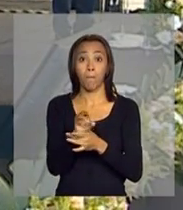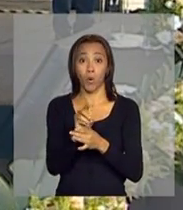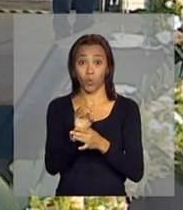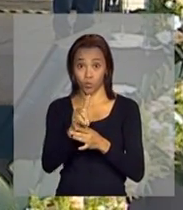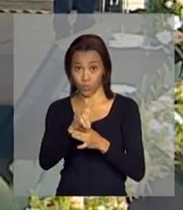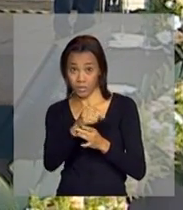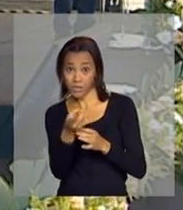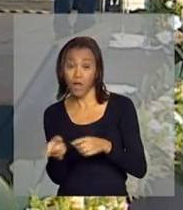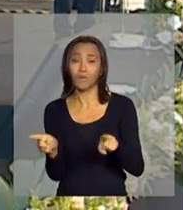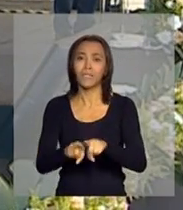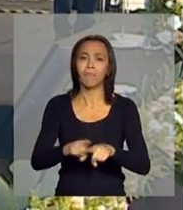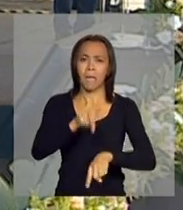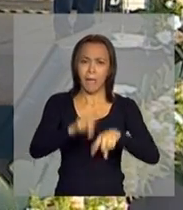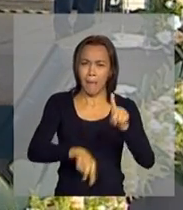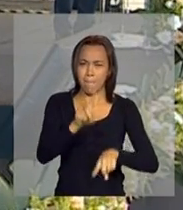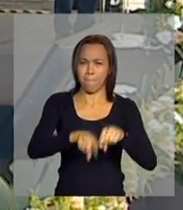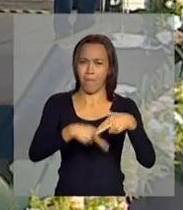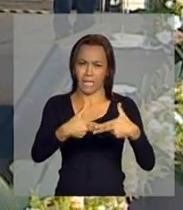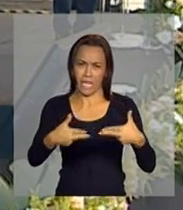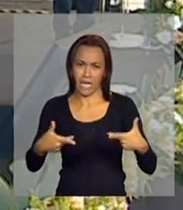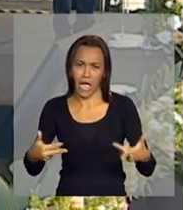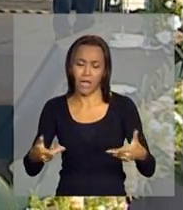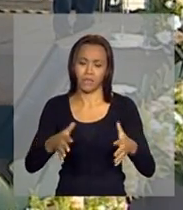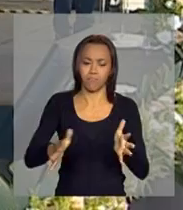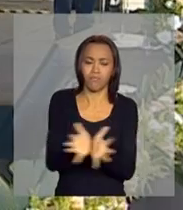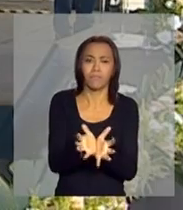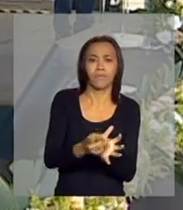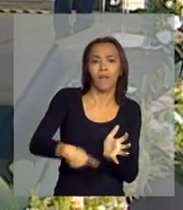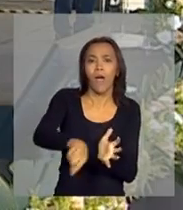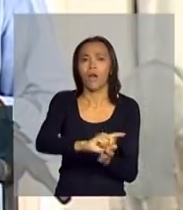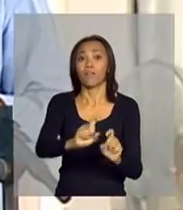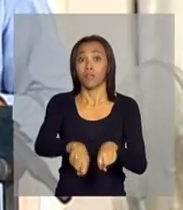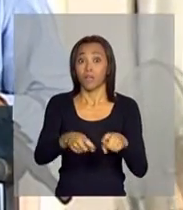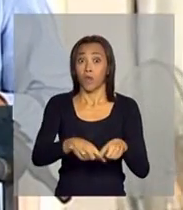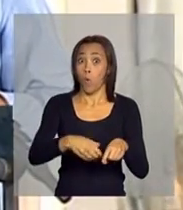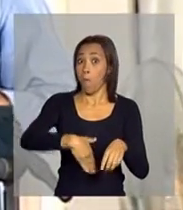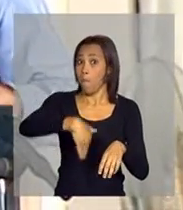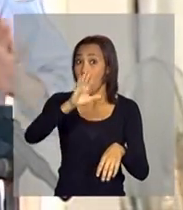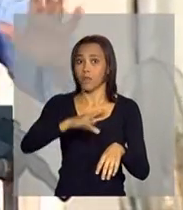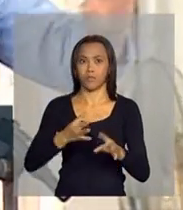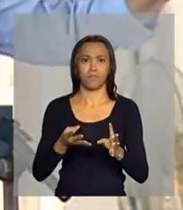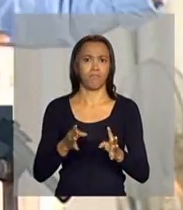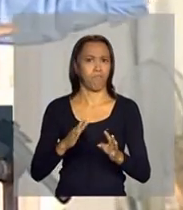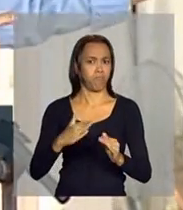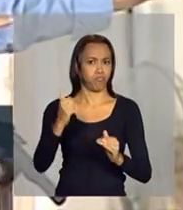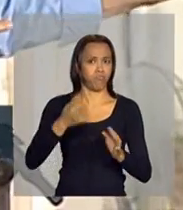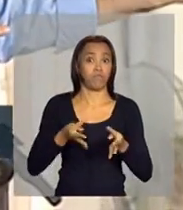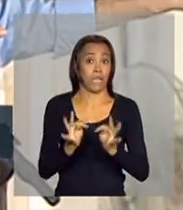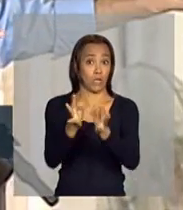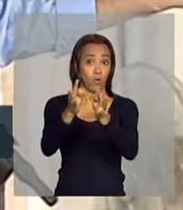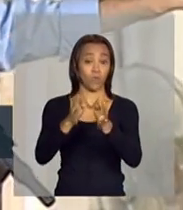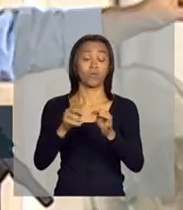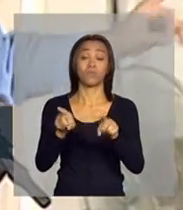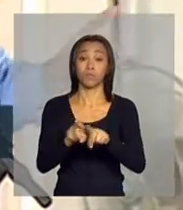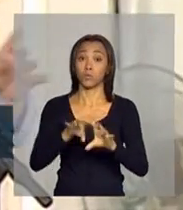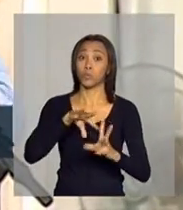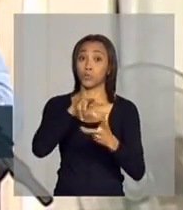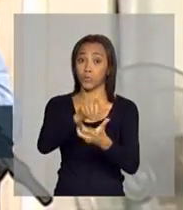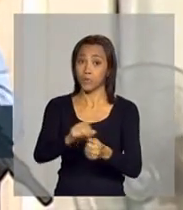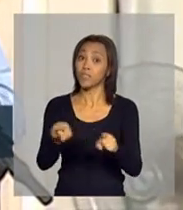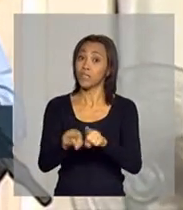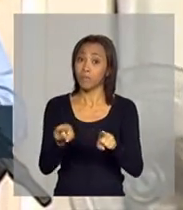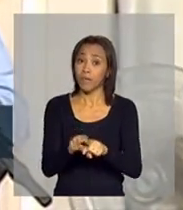potencial de equipamentos agrícolas, os melhores e os mais modernos do mundo, e a tecnologia no campo,